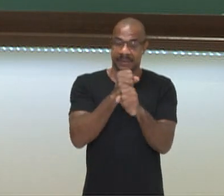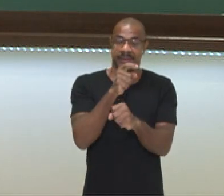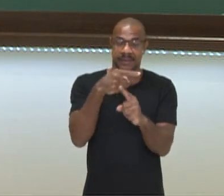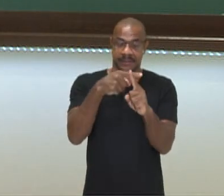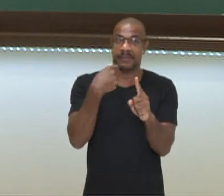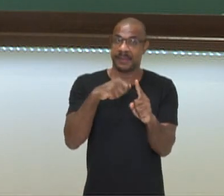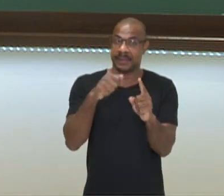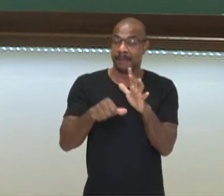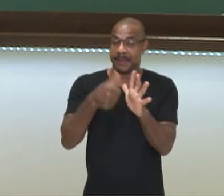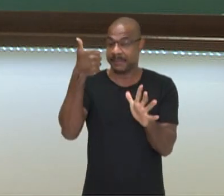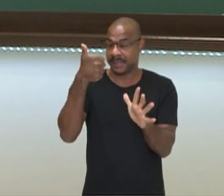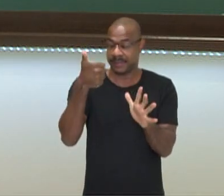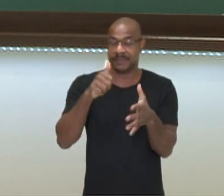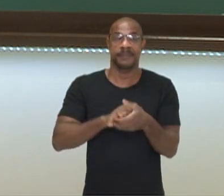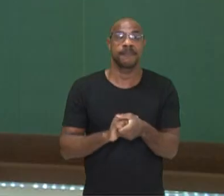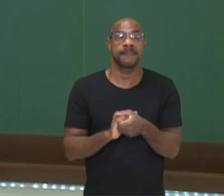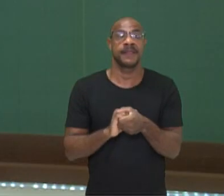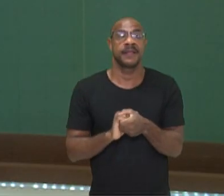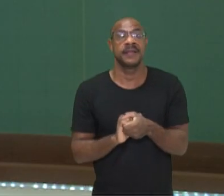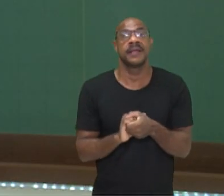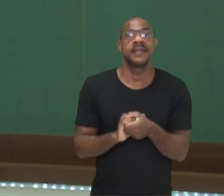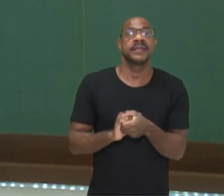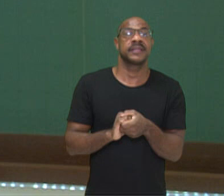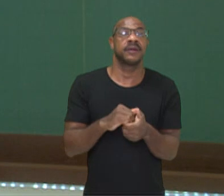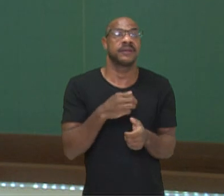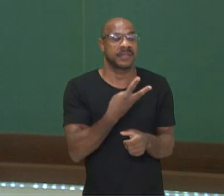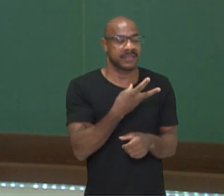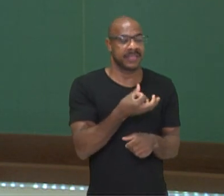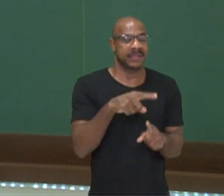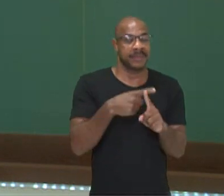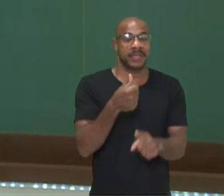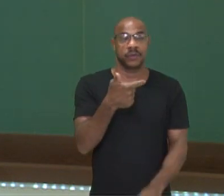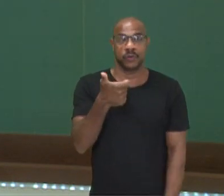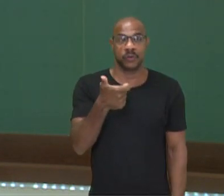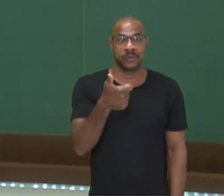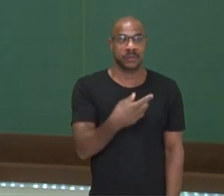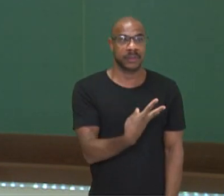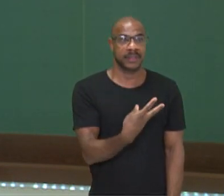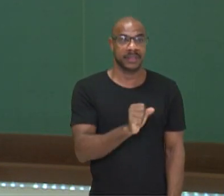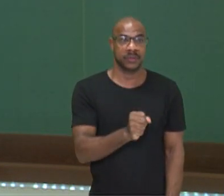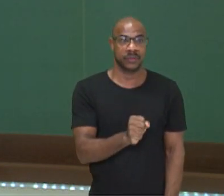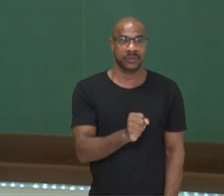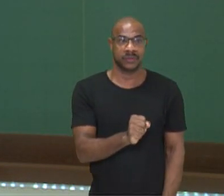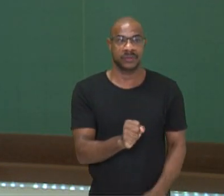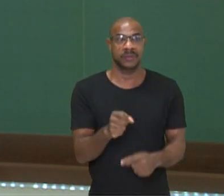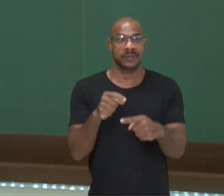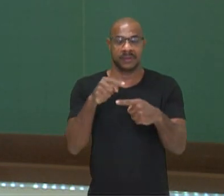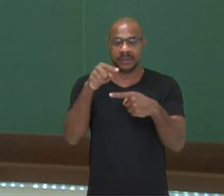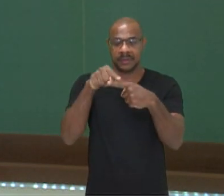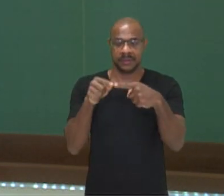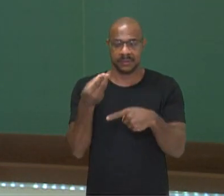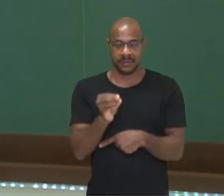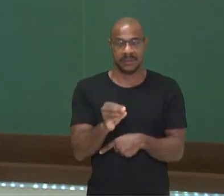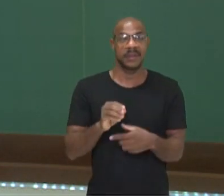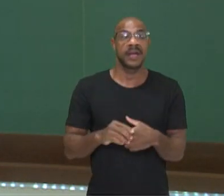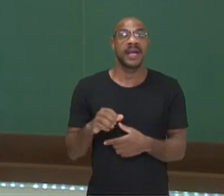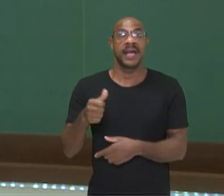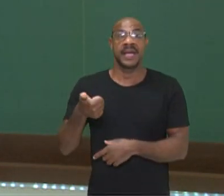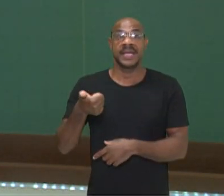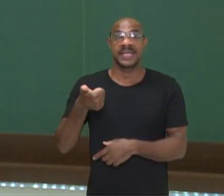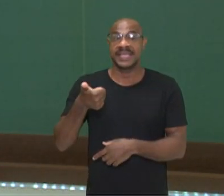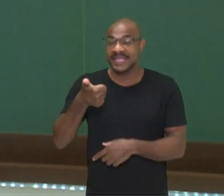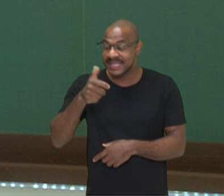como prioridade. Então, eu vou fazer 36 mais 12, 48. 15 menos 3,